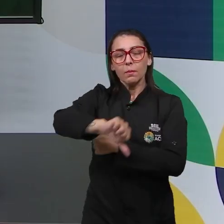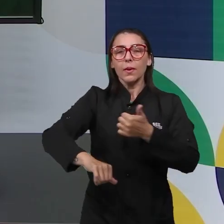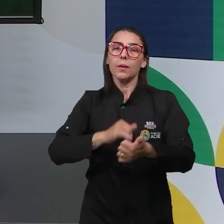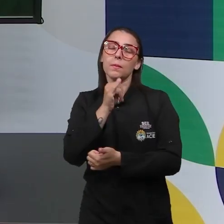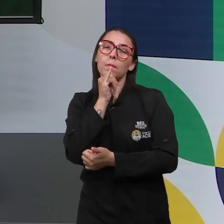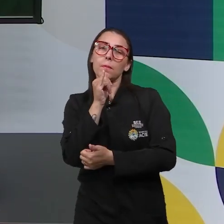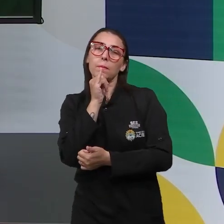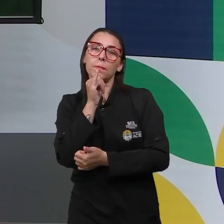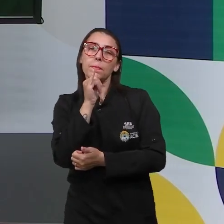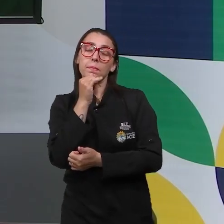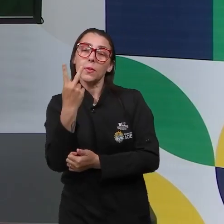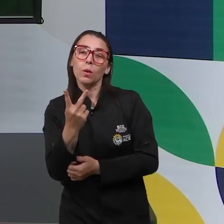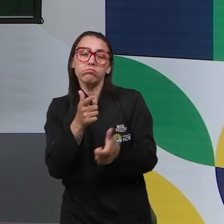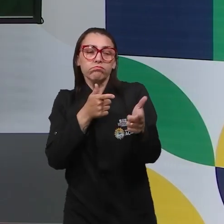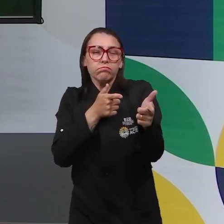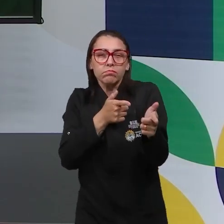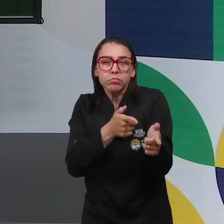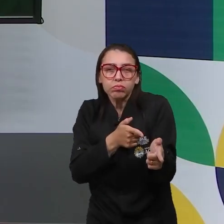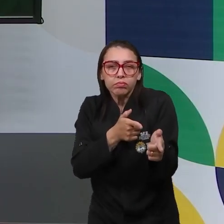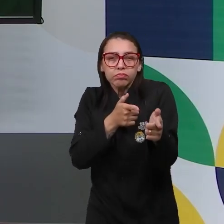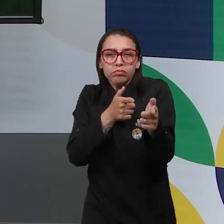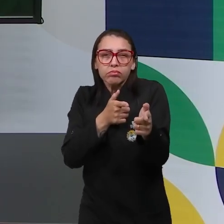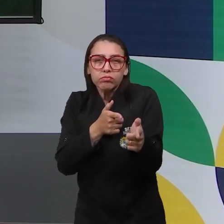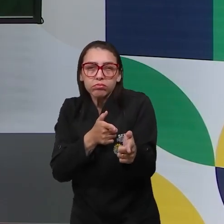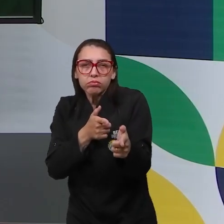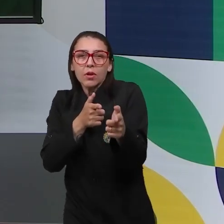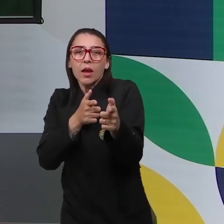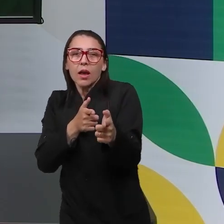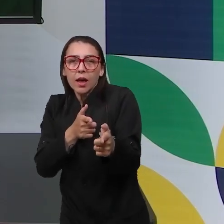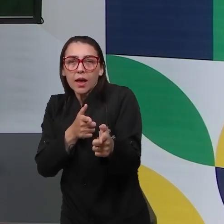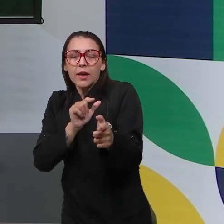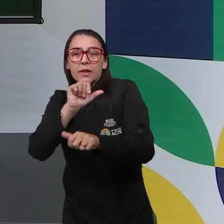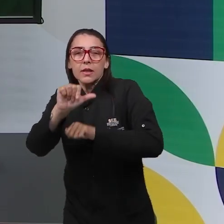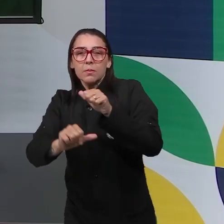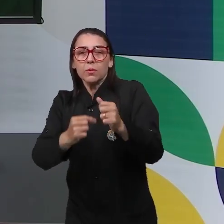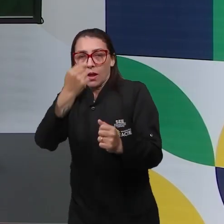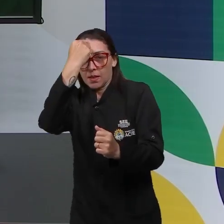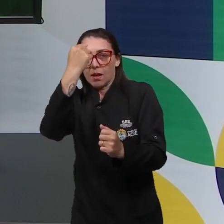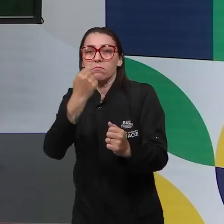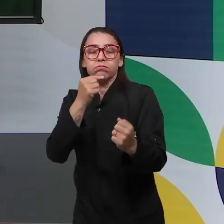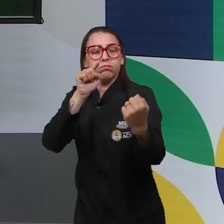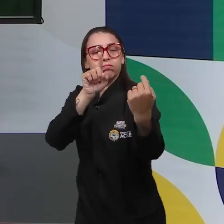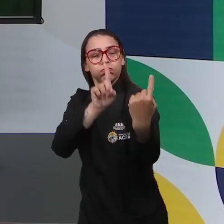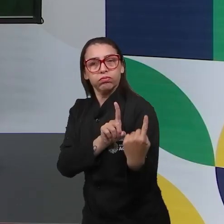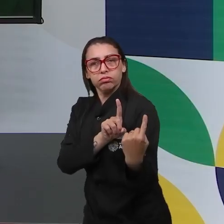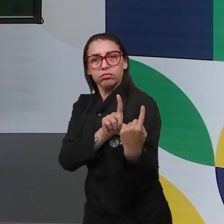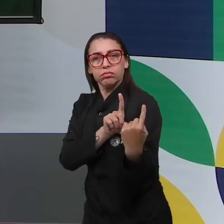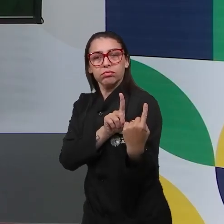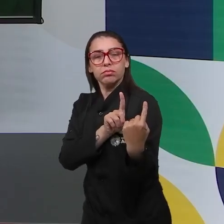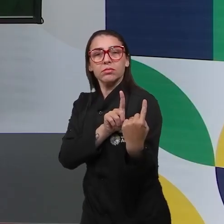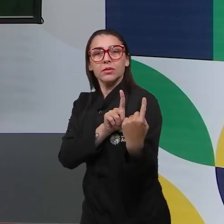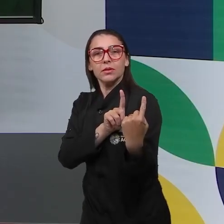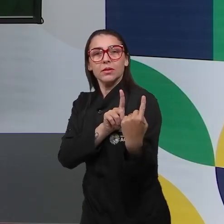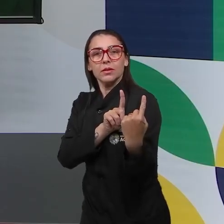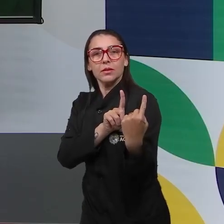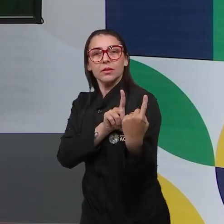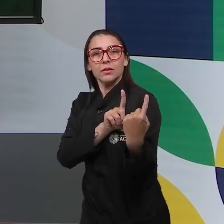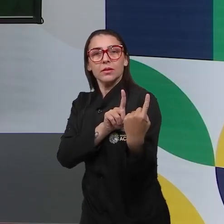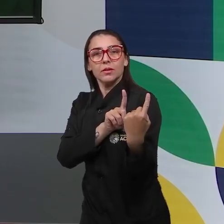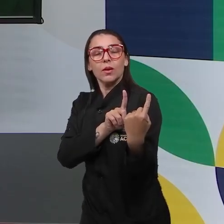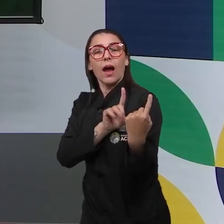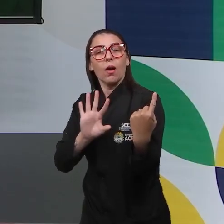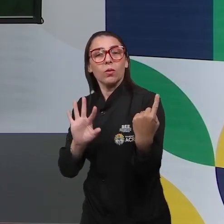tem dois caçadores, ele pode se transformar na imagem do outro e fazer ali, né, manipular